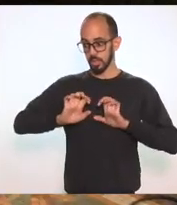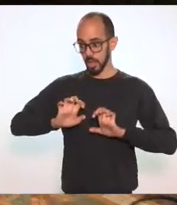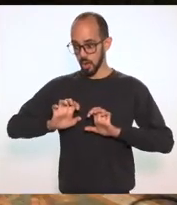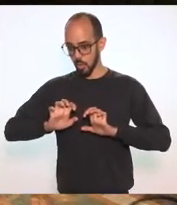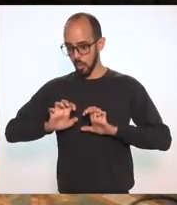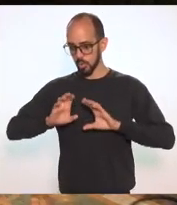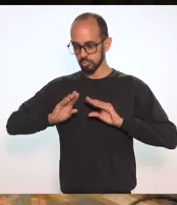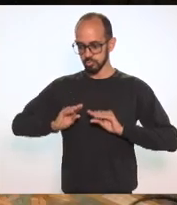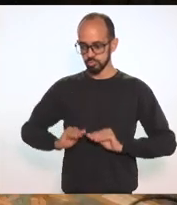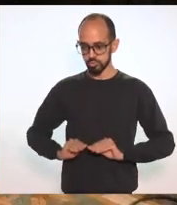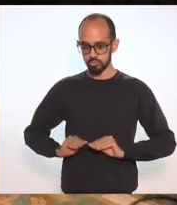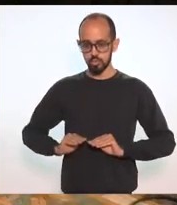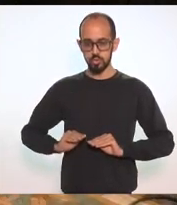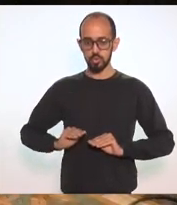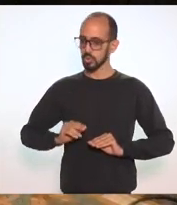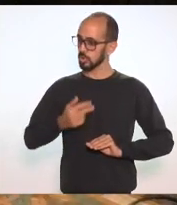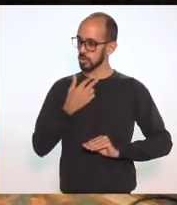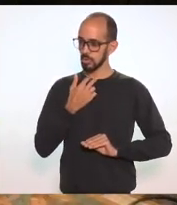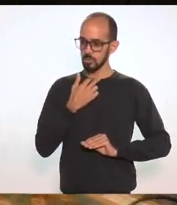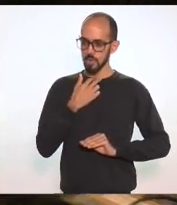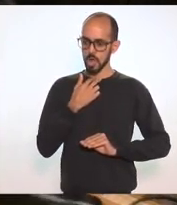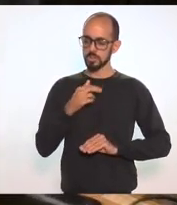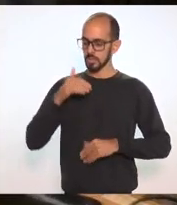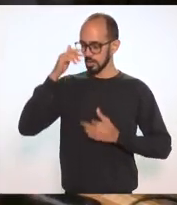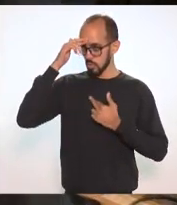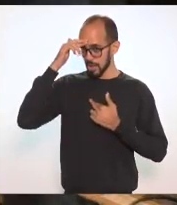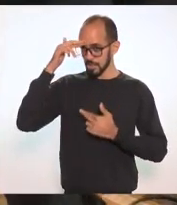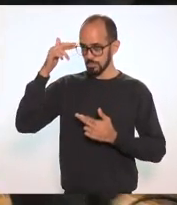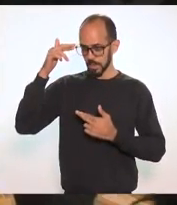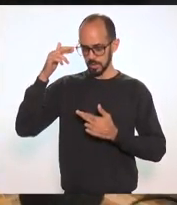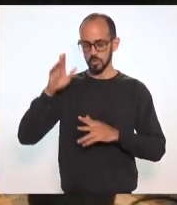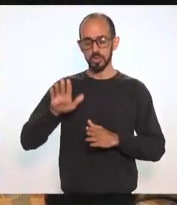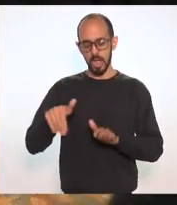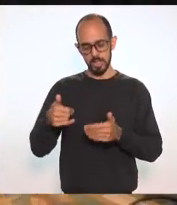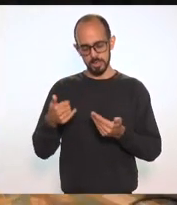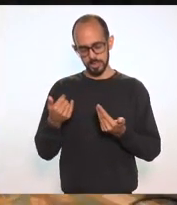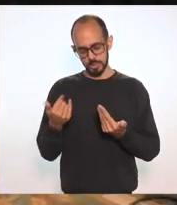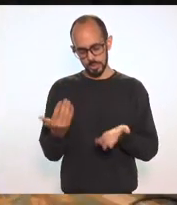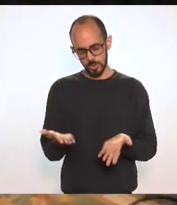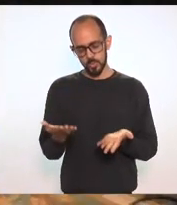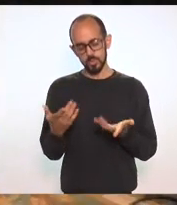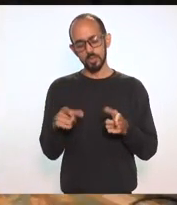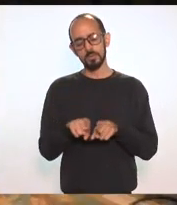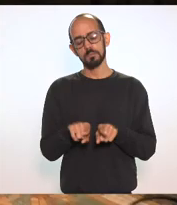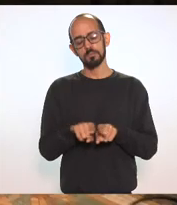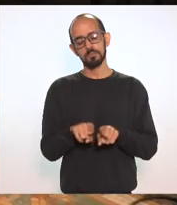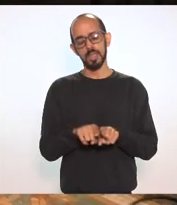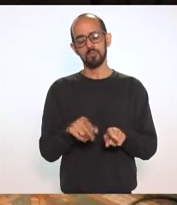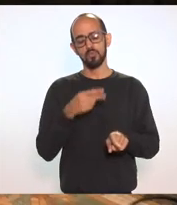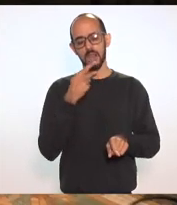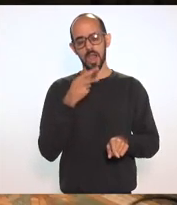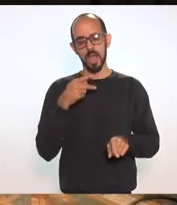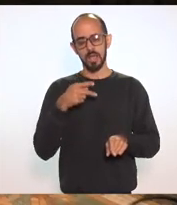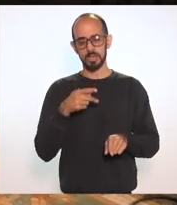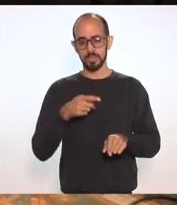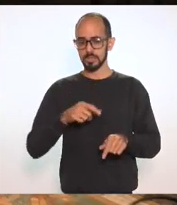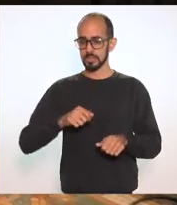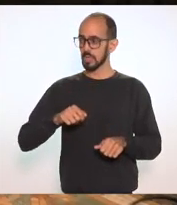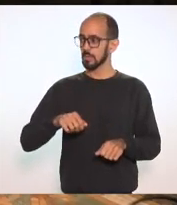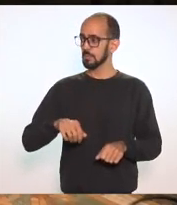deveria ser cultuado com respeito. Então, dizer que nessa empreitada aqui do combate à